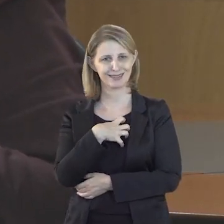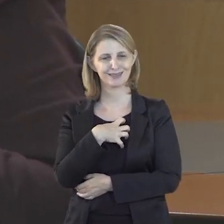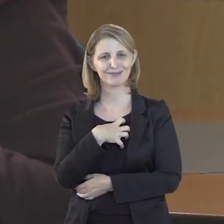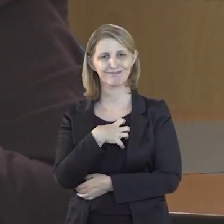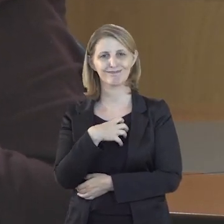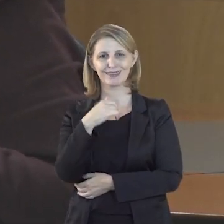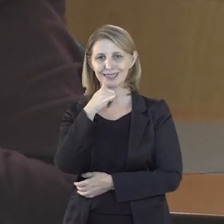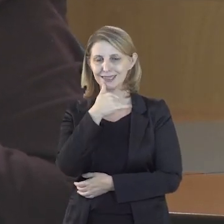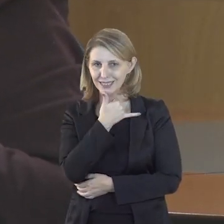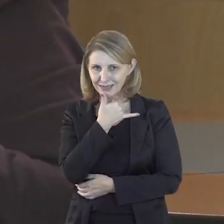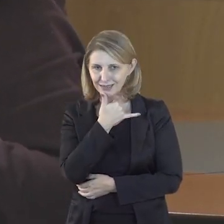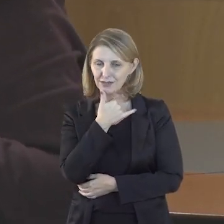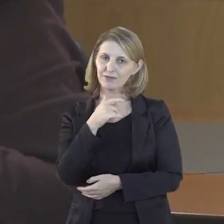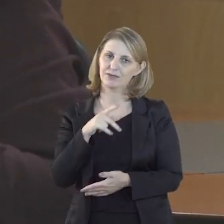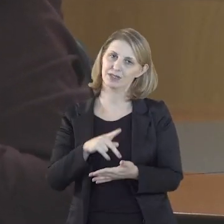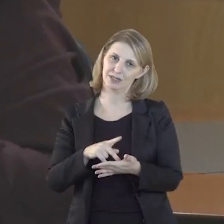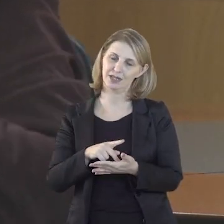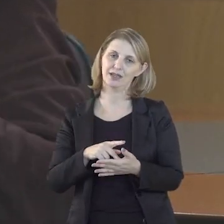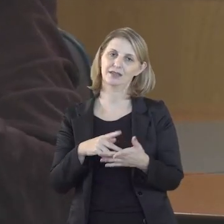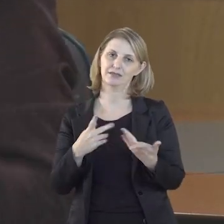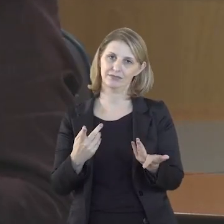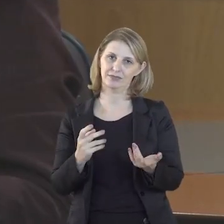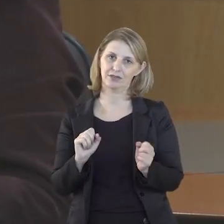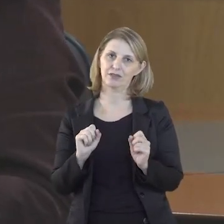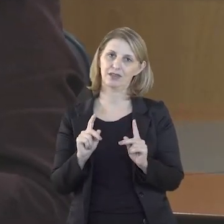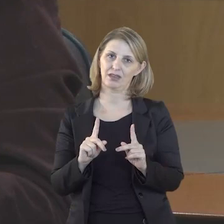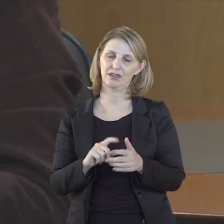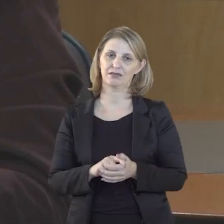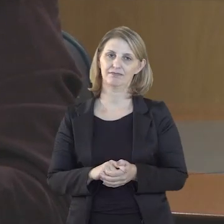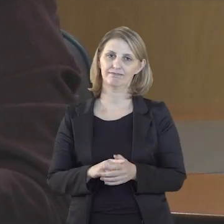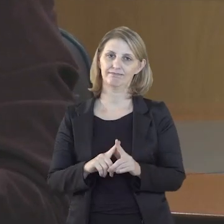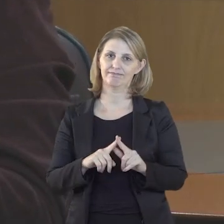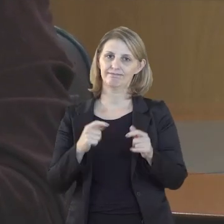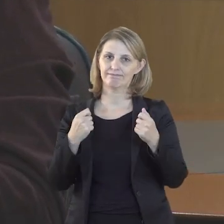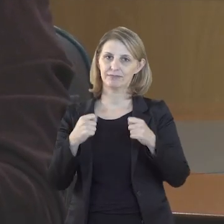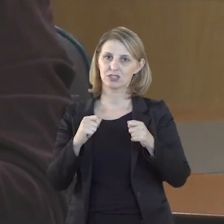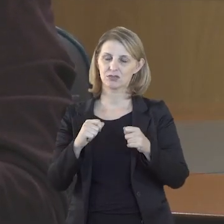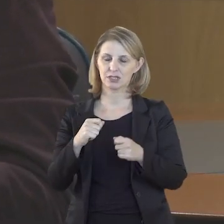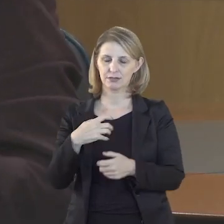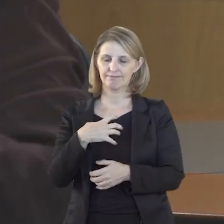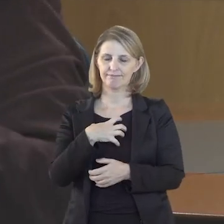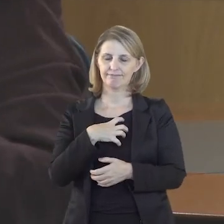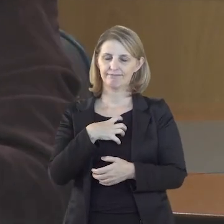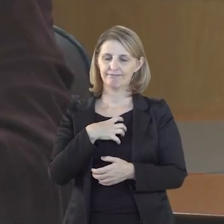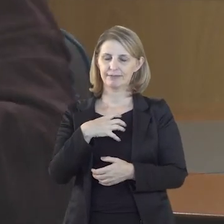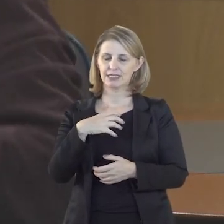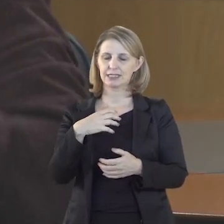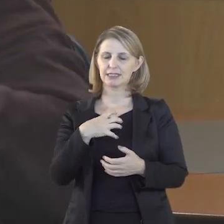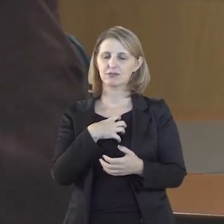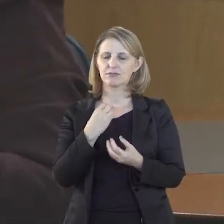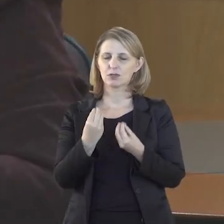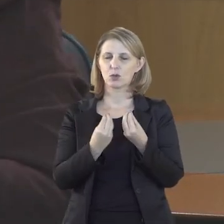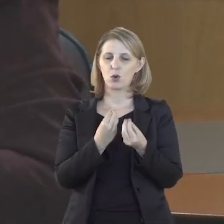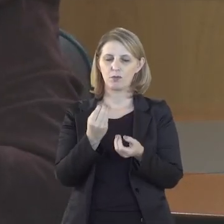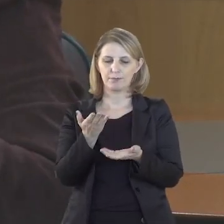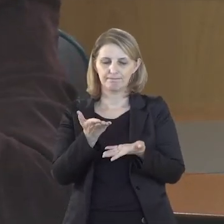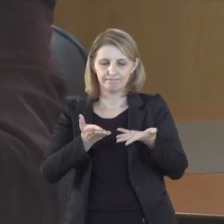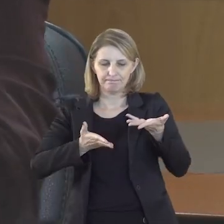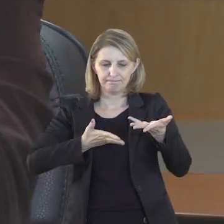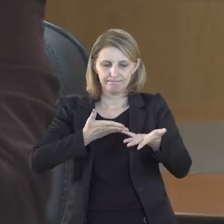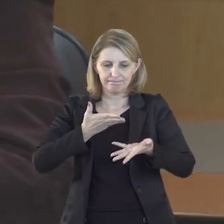eu sinto a perda, sim, eu sinto que é isso. Só que, é claro, eu preciso, então, validar isso em